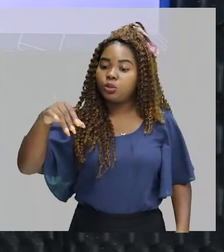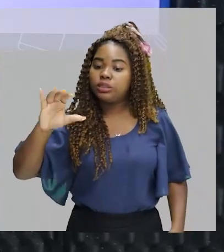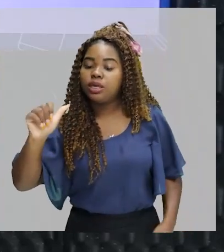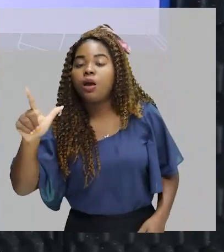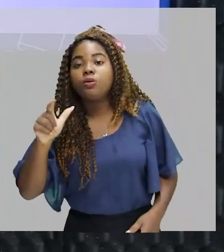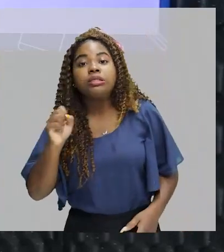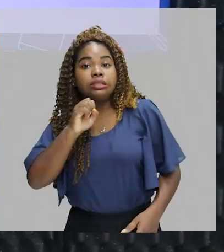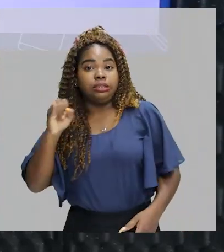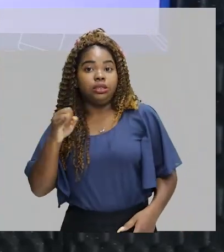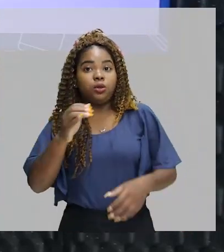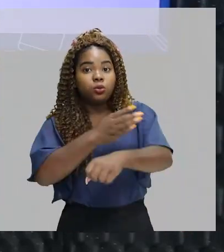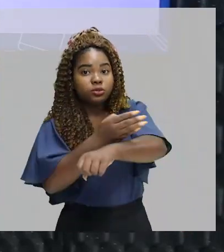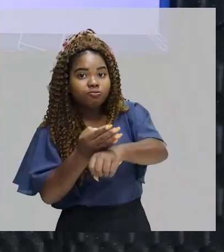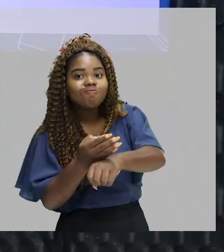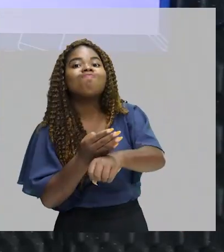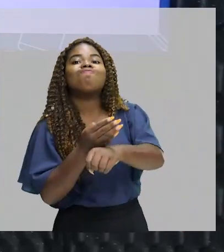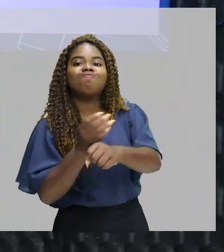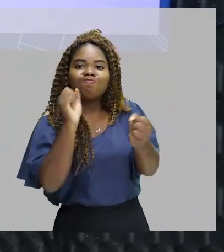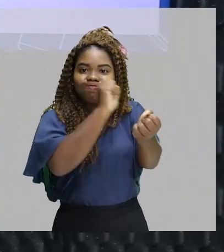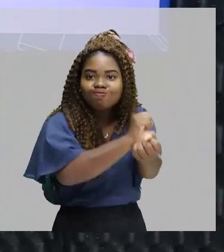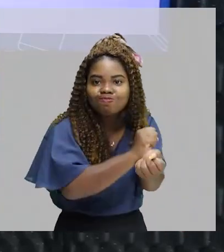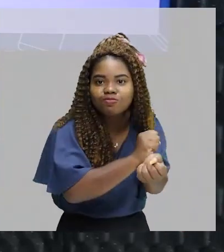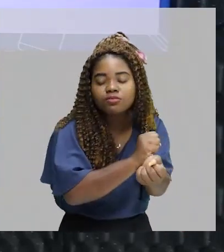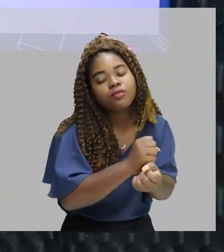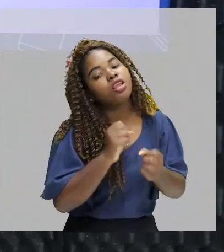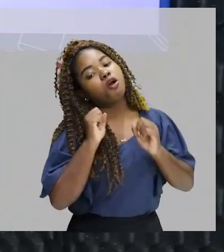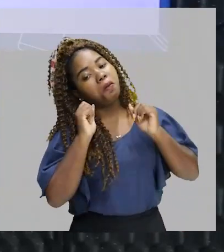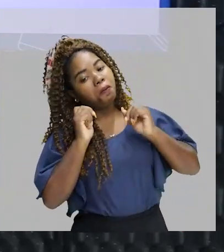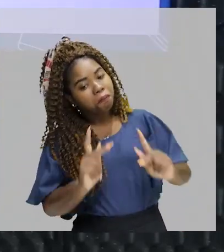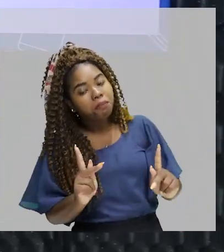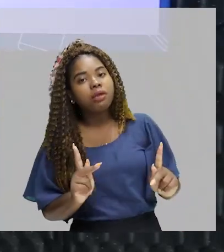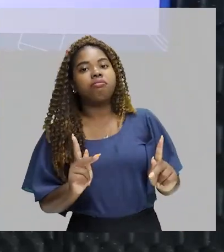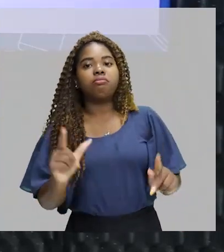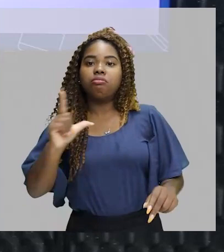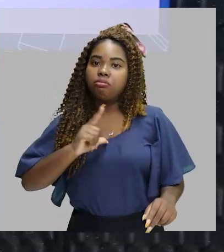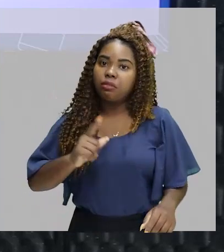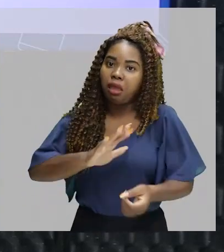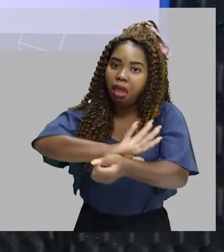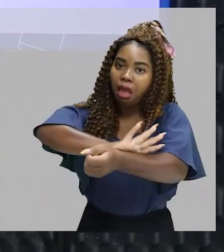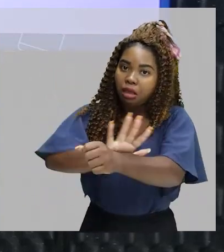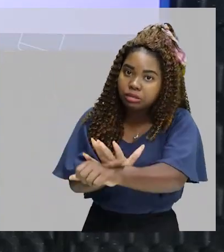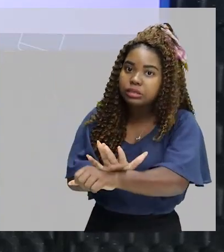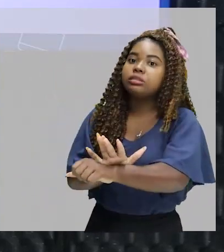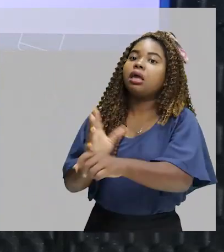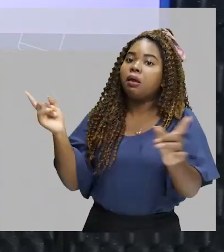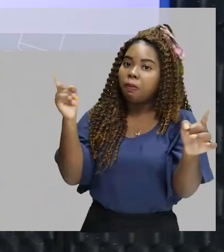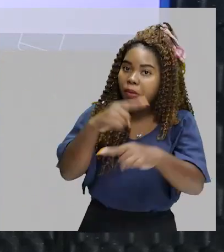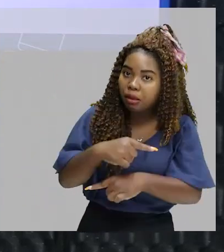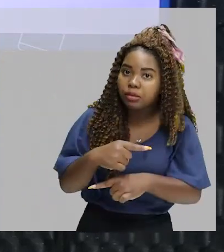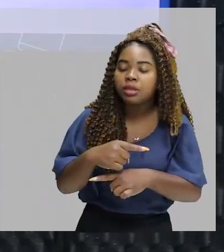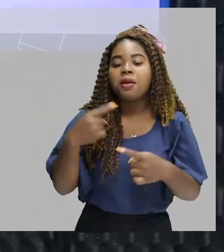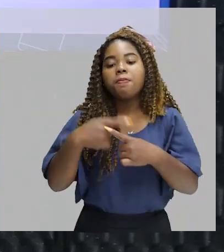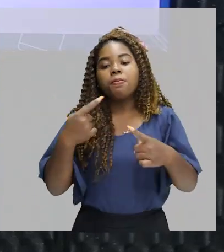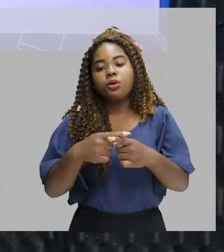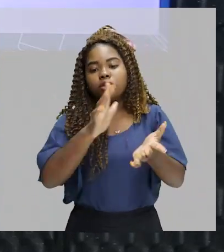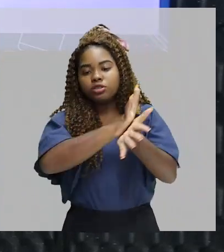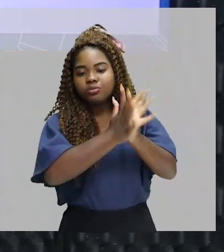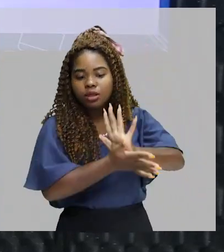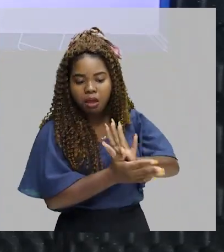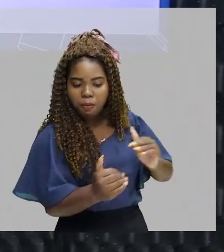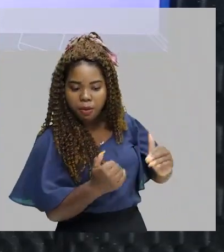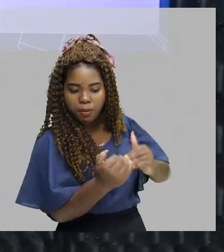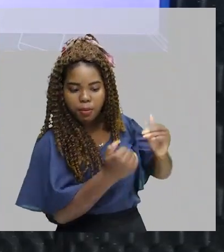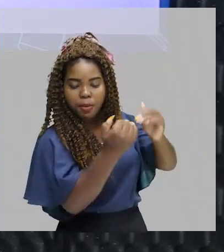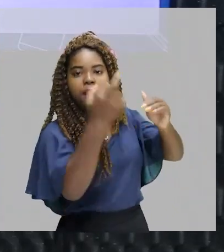brancos tivessem sido escravizados, faria sentido falar que existe racismo contra os brancos. Porque, como eu te falei, os preconceitos são